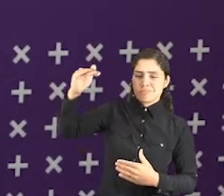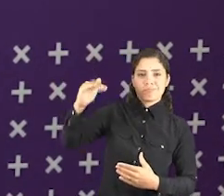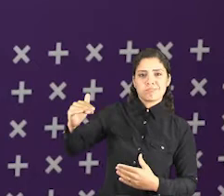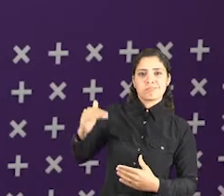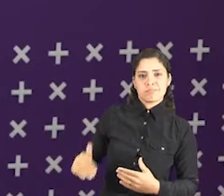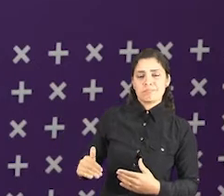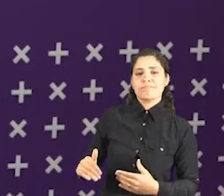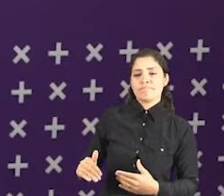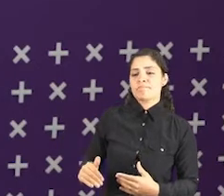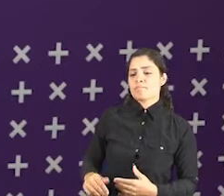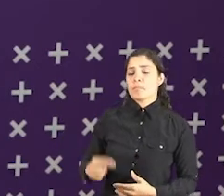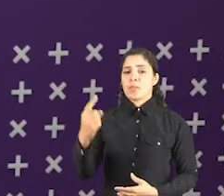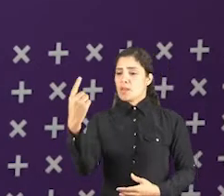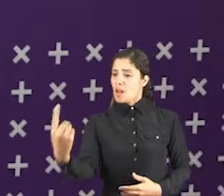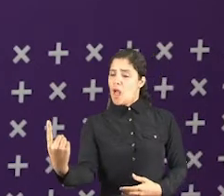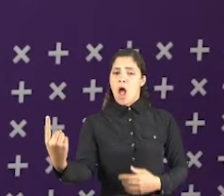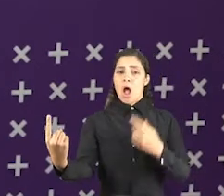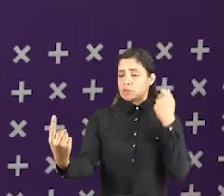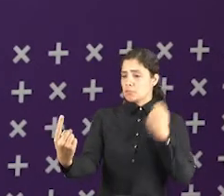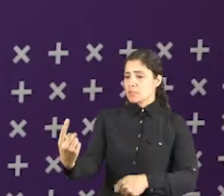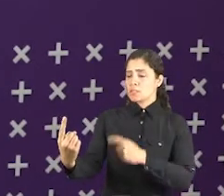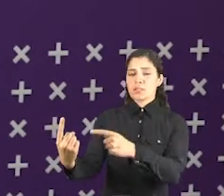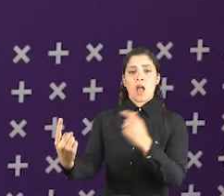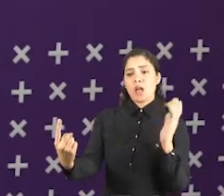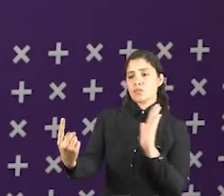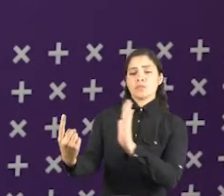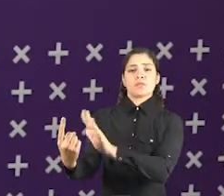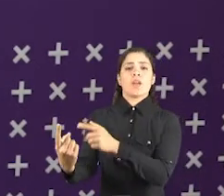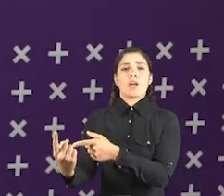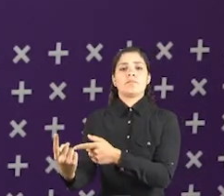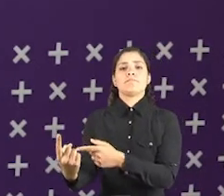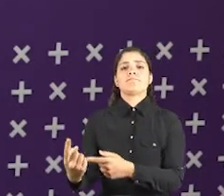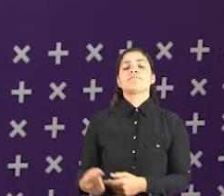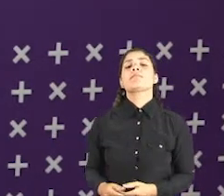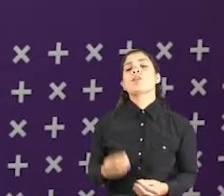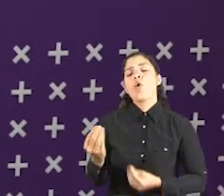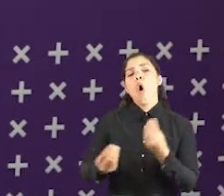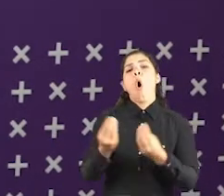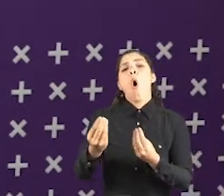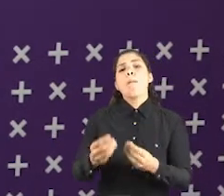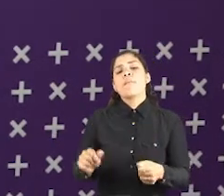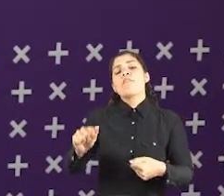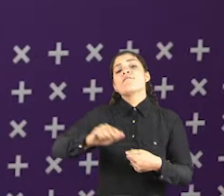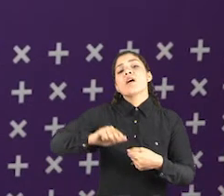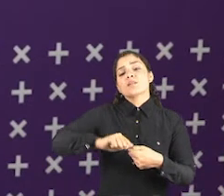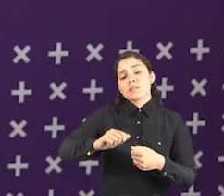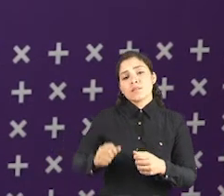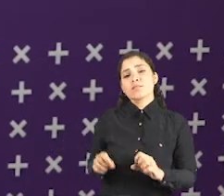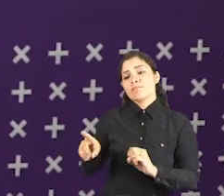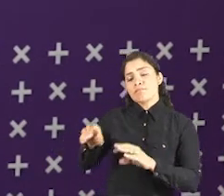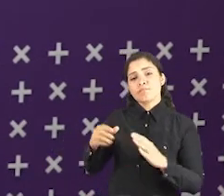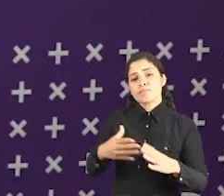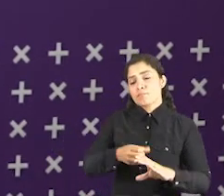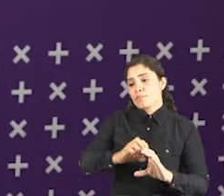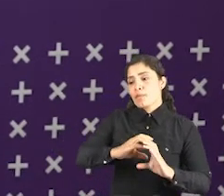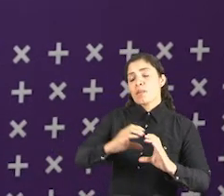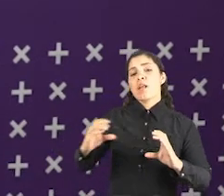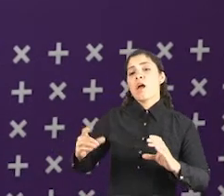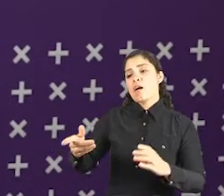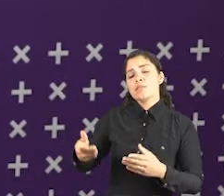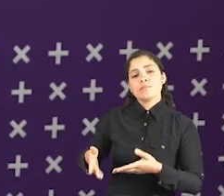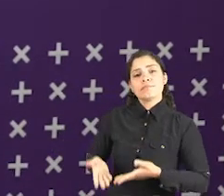que não consegue dar autonomia aos colaboradores como é que faz para capacitar os líderes numa grande empresa